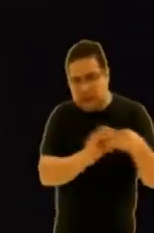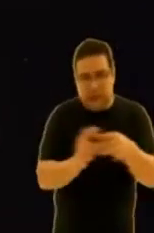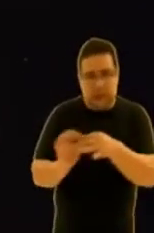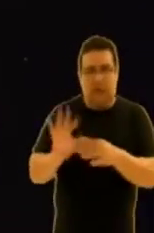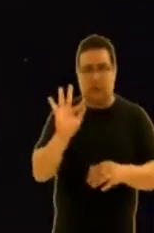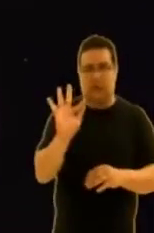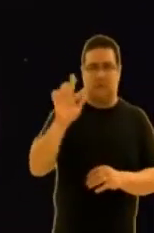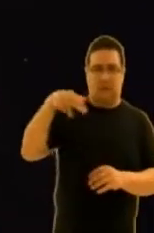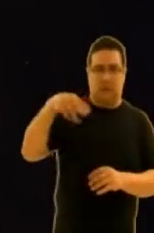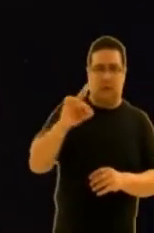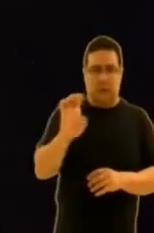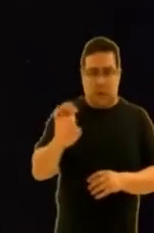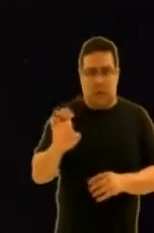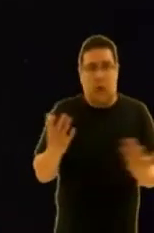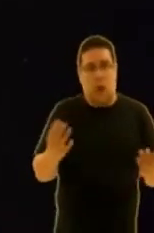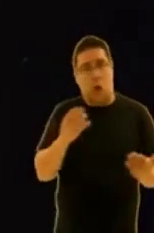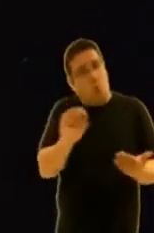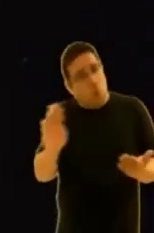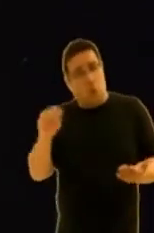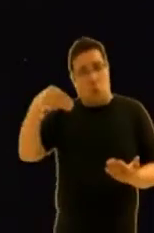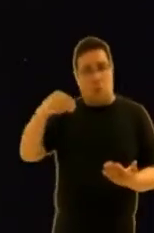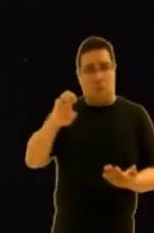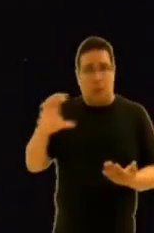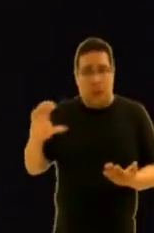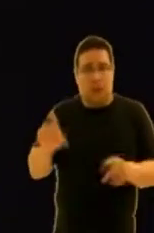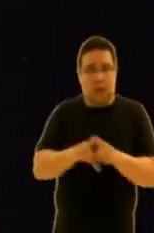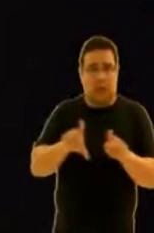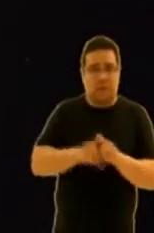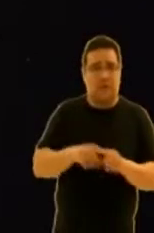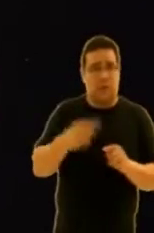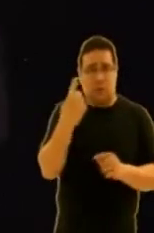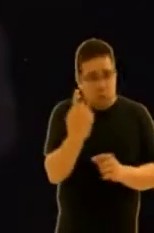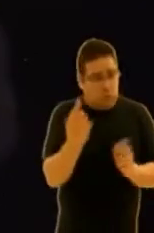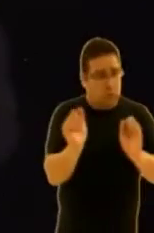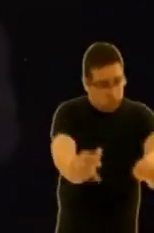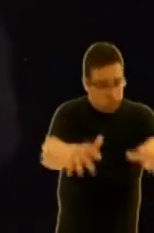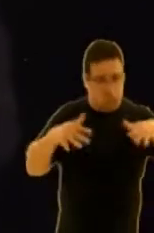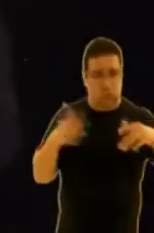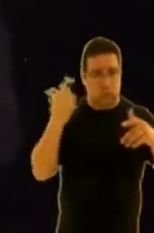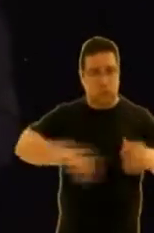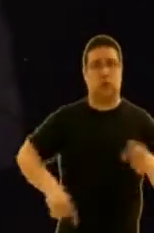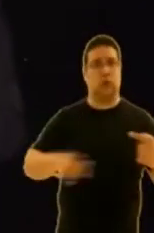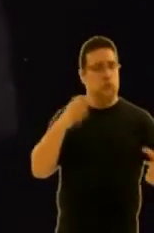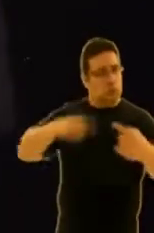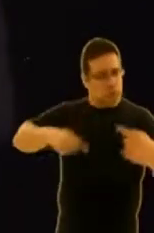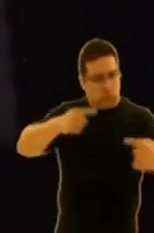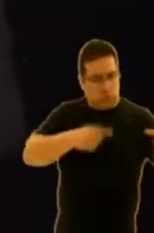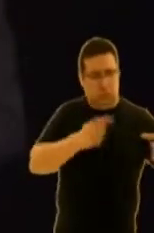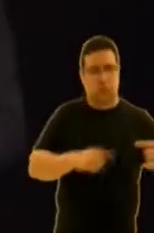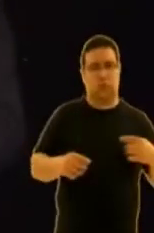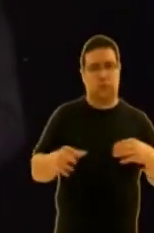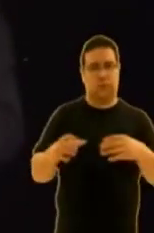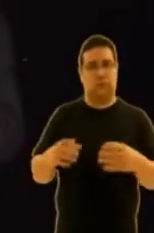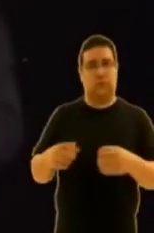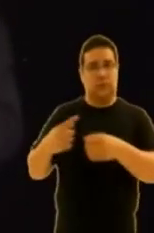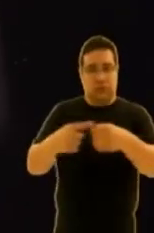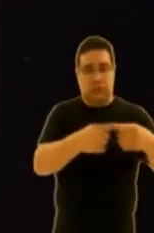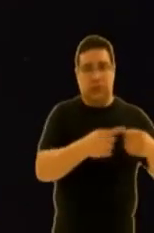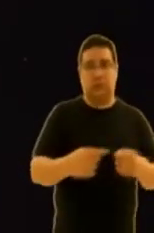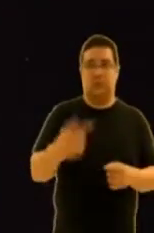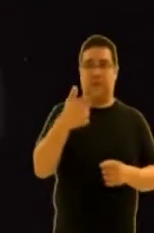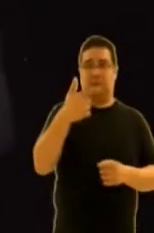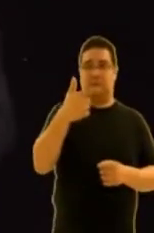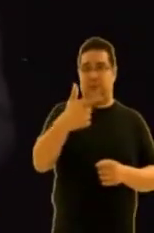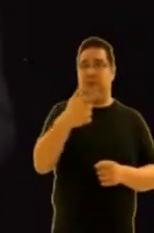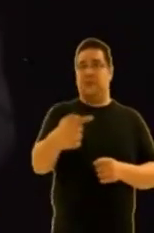FNDE, seja o MEC, mais fácil, porque numa única plenária você consegue discutir com 27. No